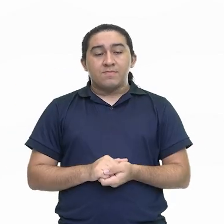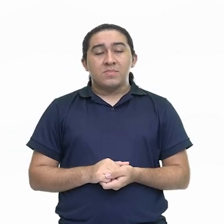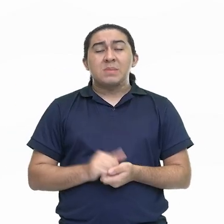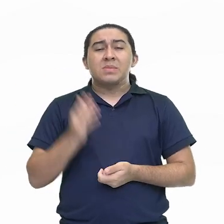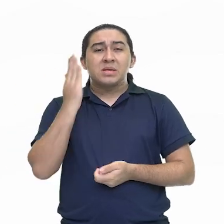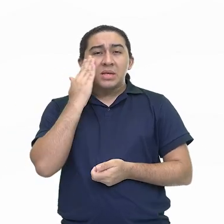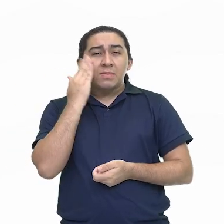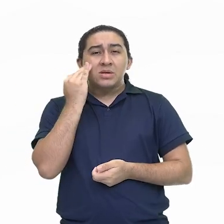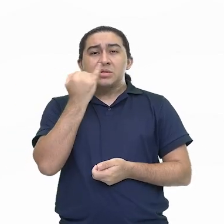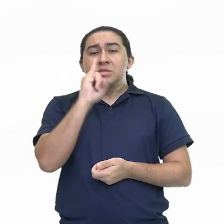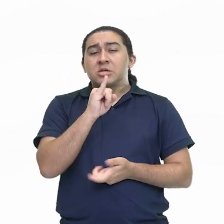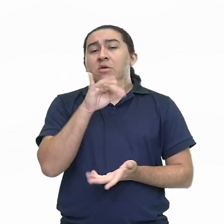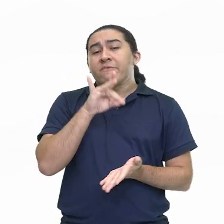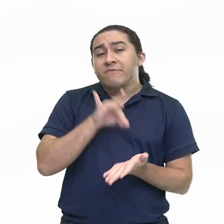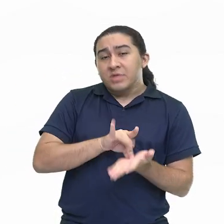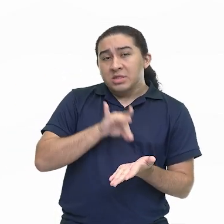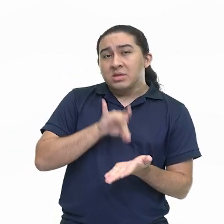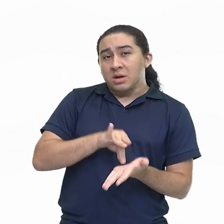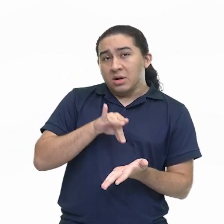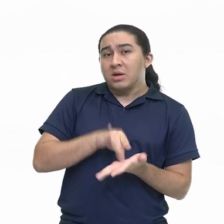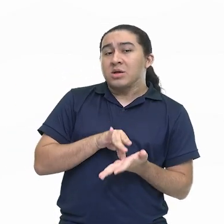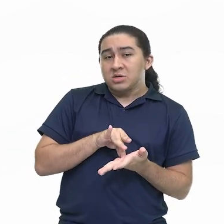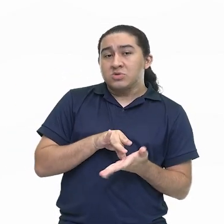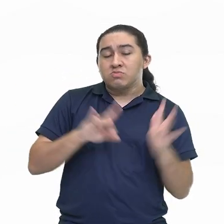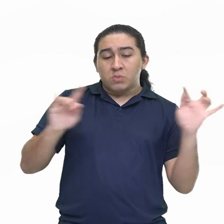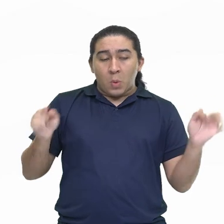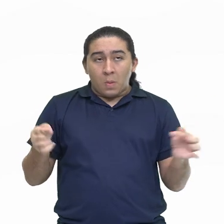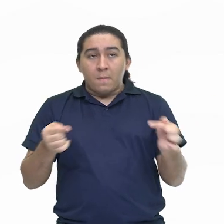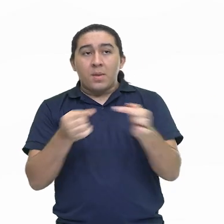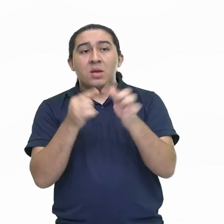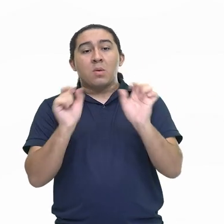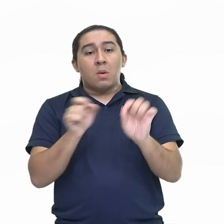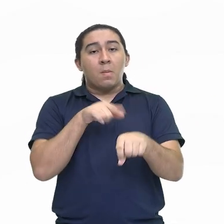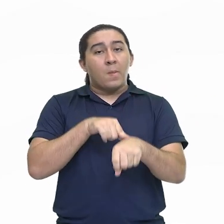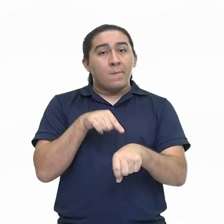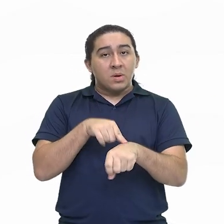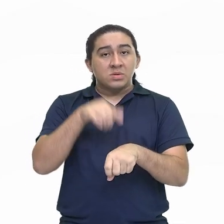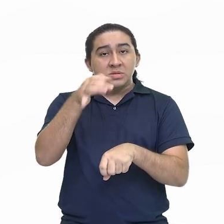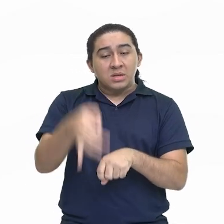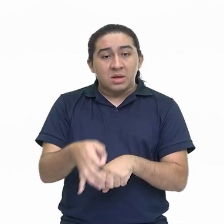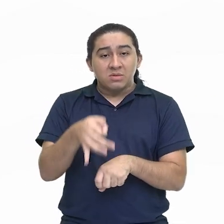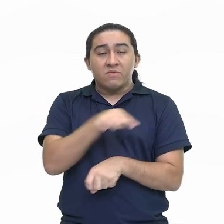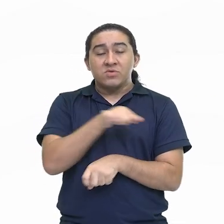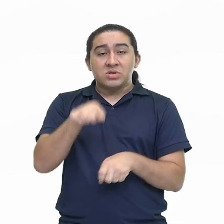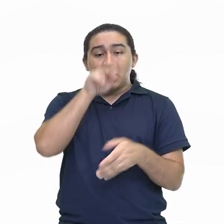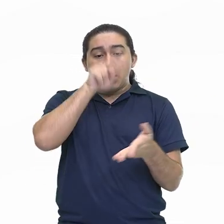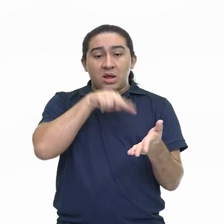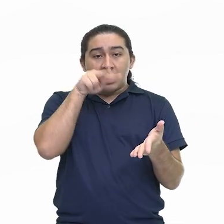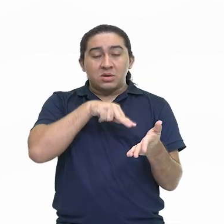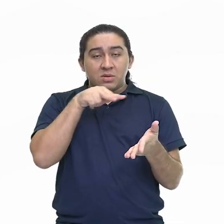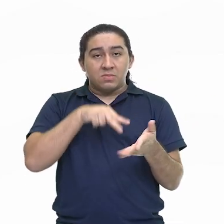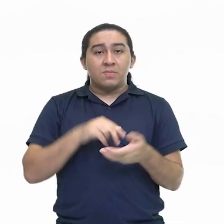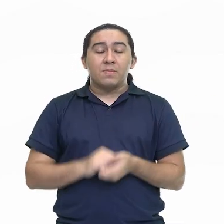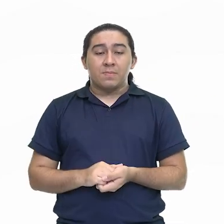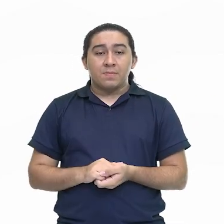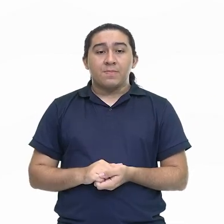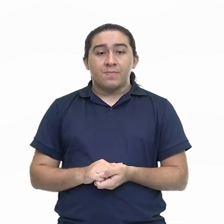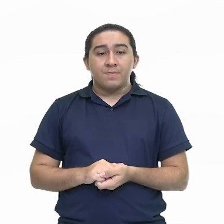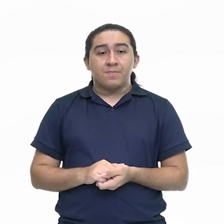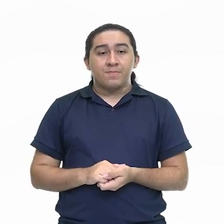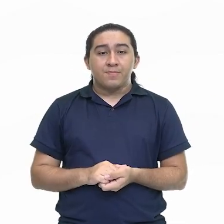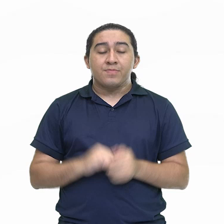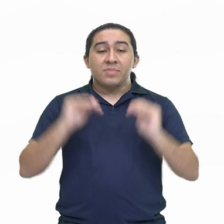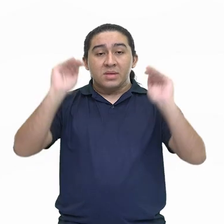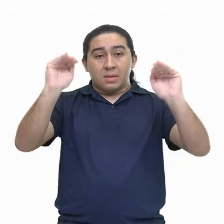se realmente, né, condiz com aquele momento que você está lendo a notícia. Aí